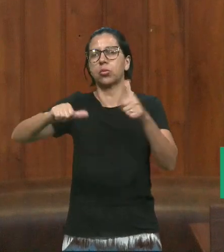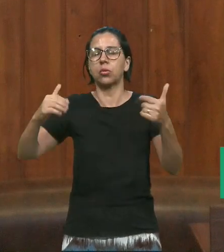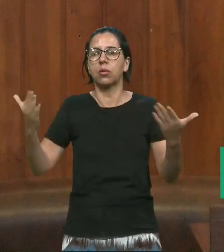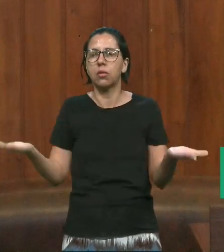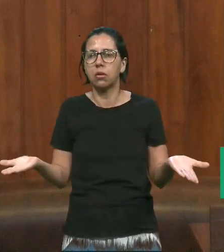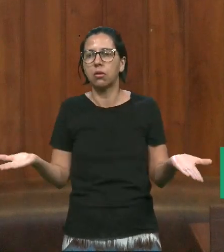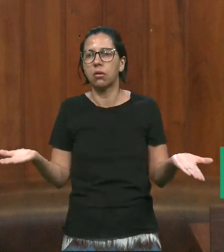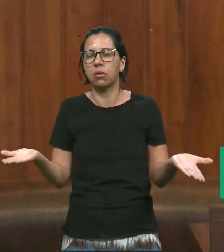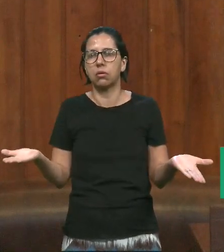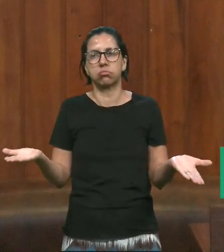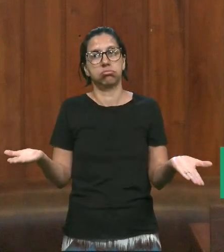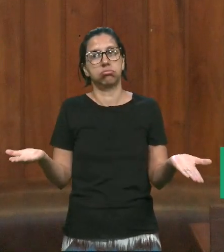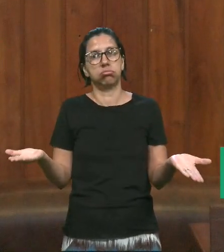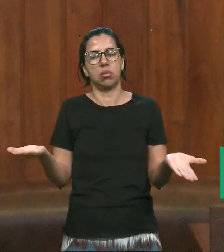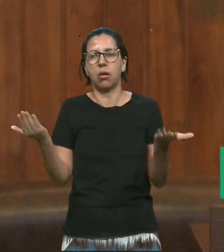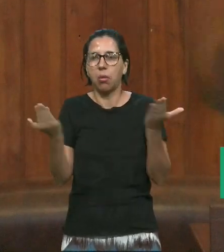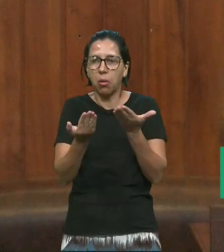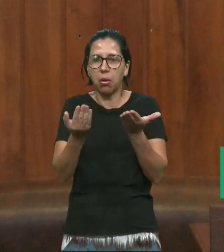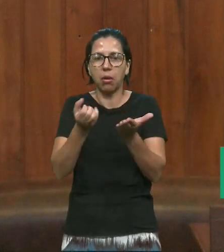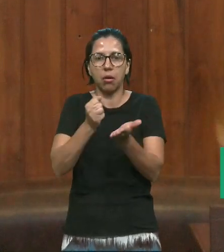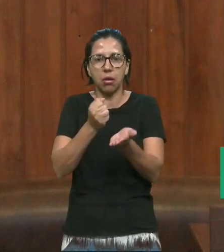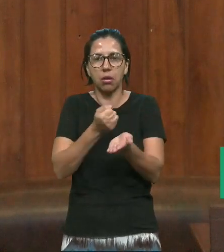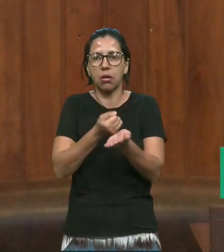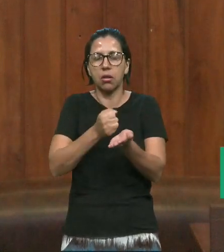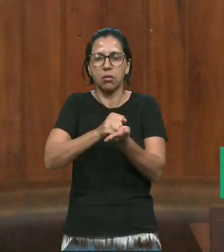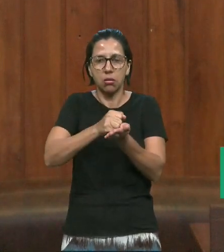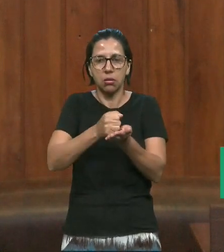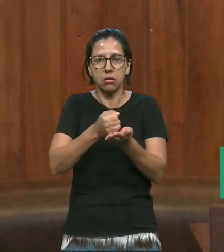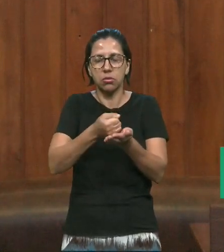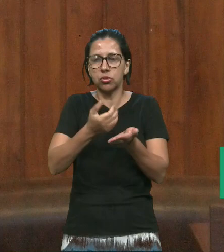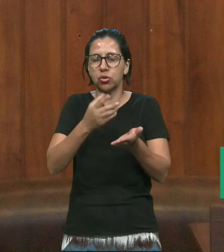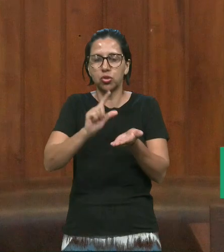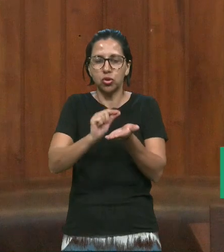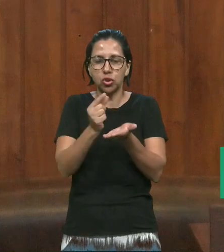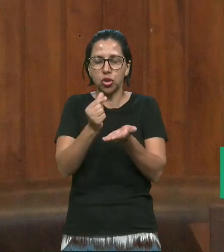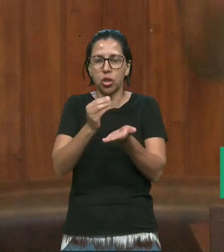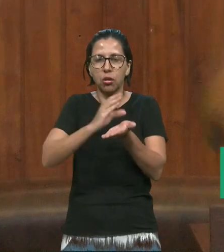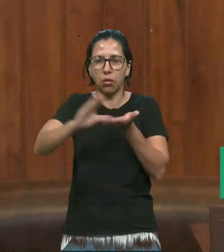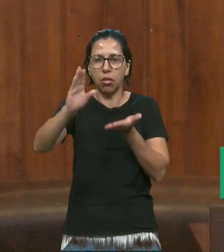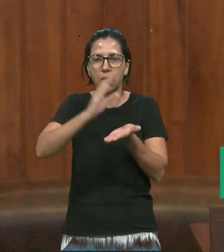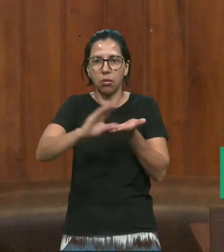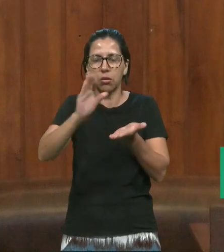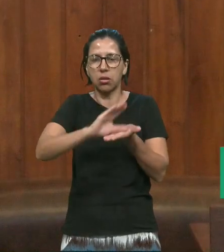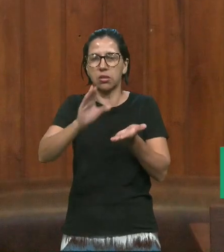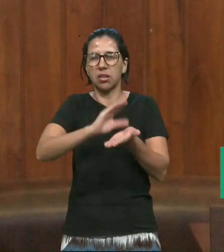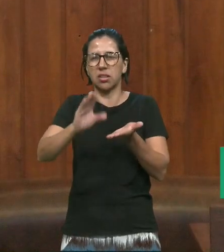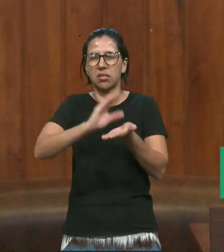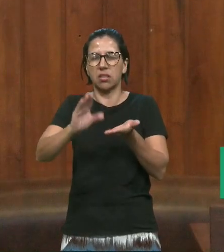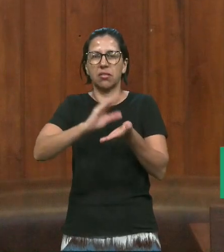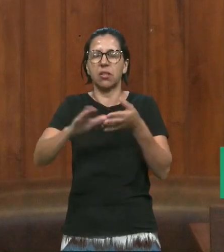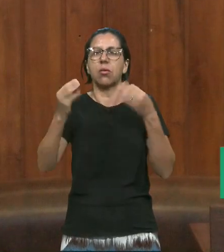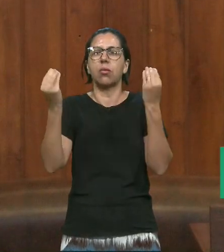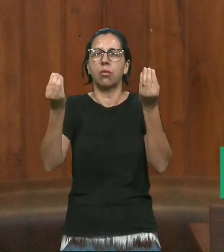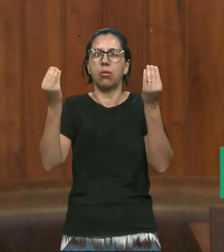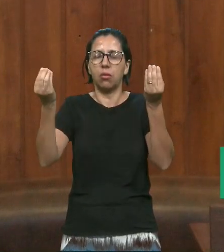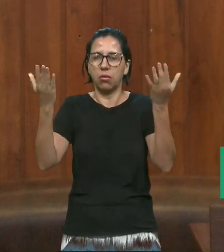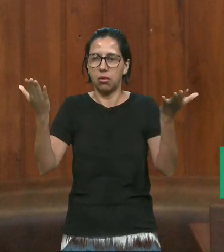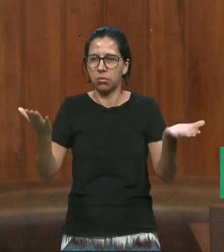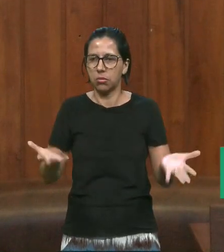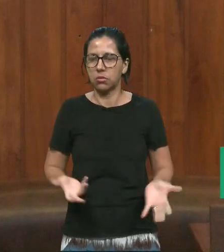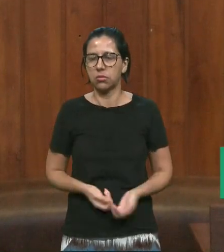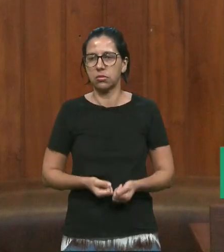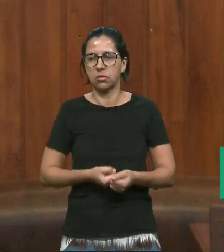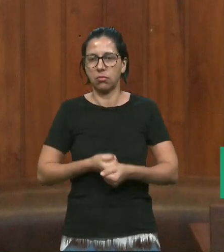milhões para gastar quase 12 milhões ali, na pracinha da São Bento. Que é isso, cara?